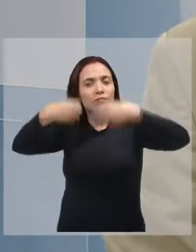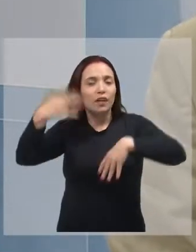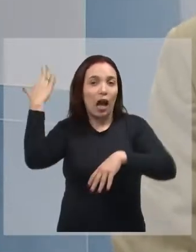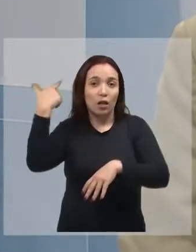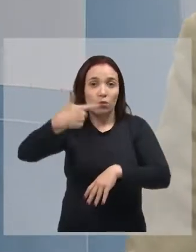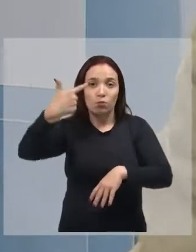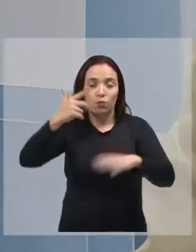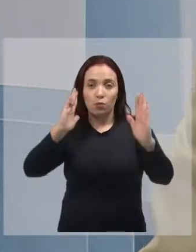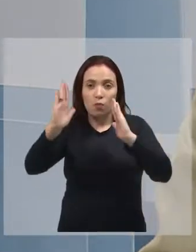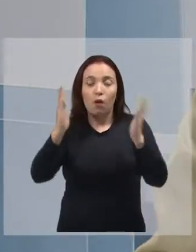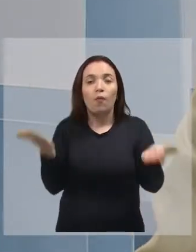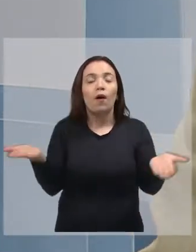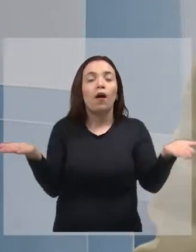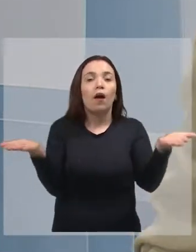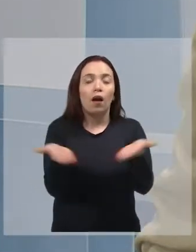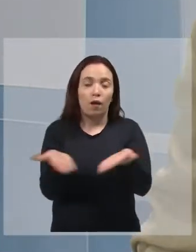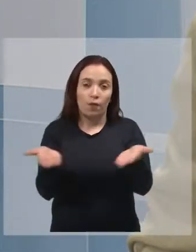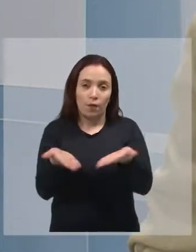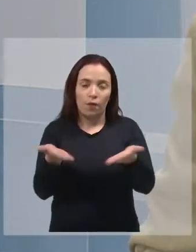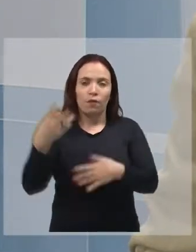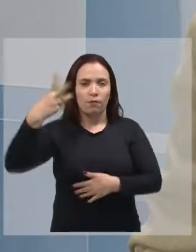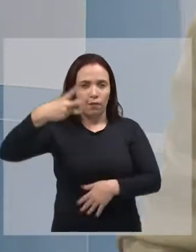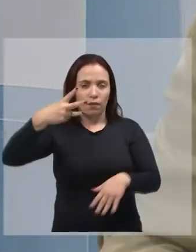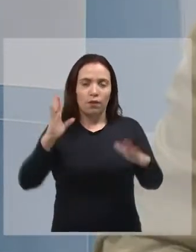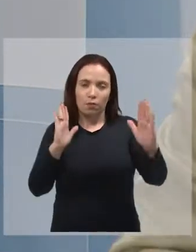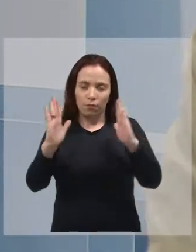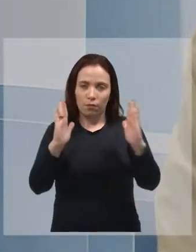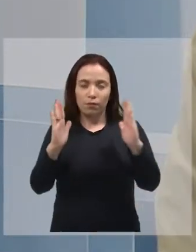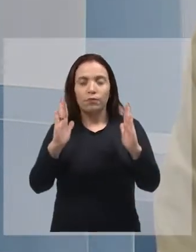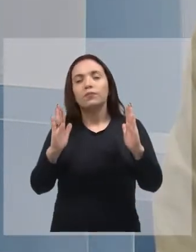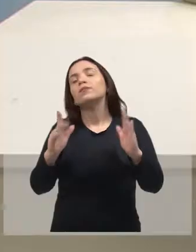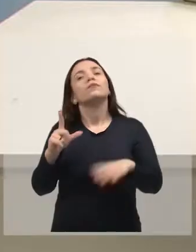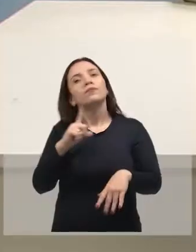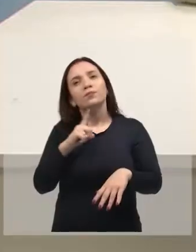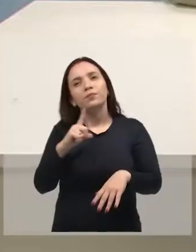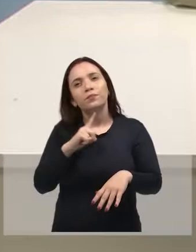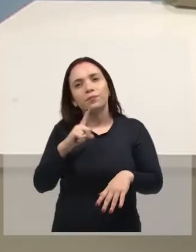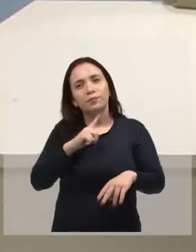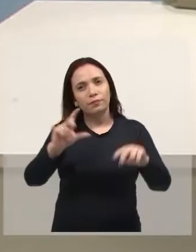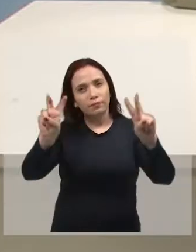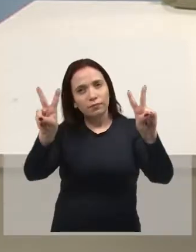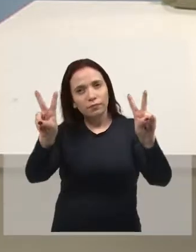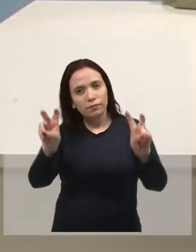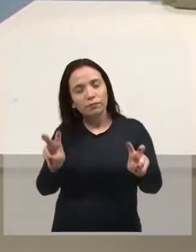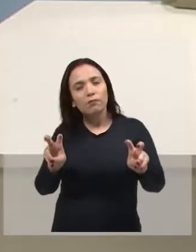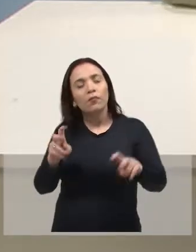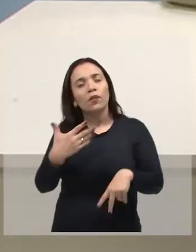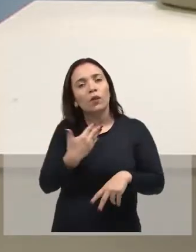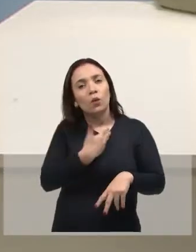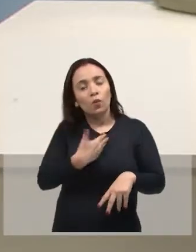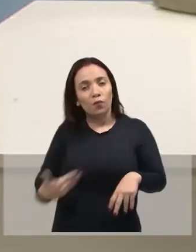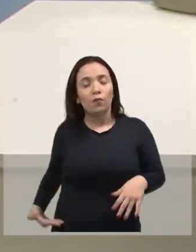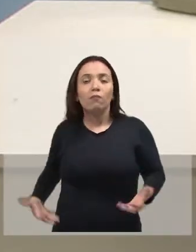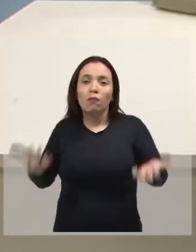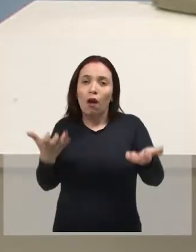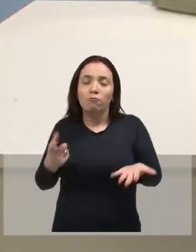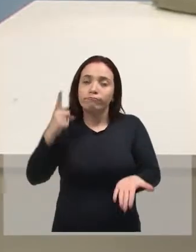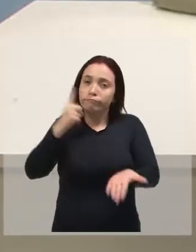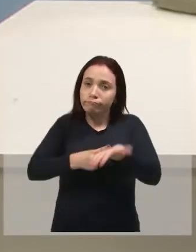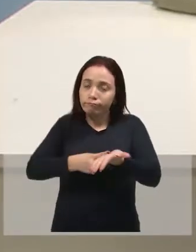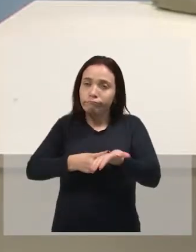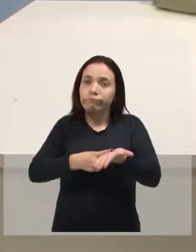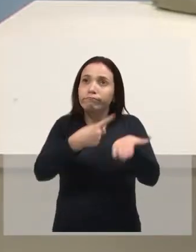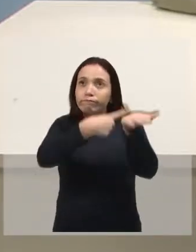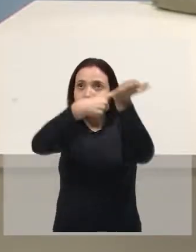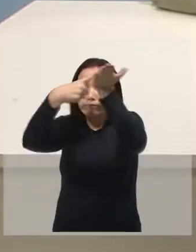segundo bloco, né? E agora, neste terceiro bloco, para arrematar este tema, os governadores querem esse pacto federativo exatamente